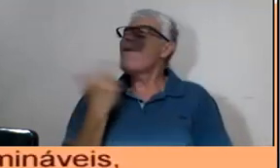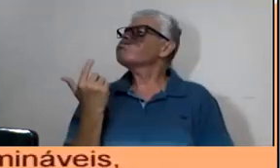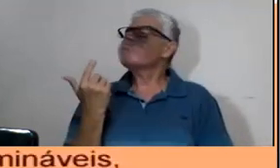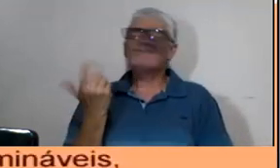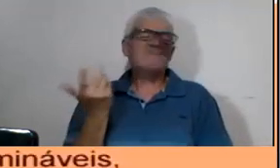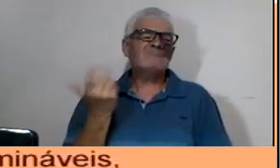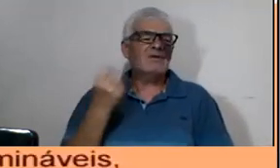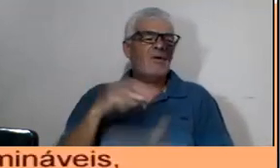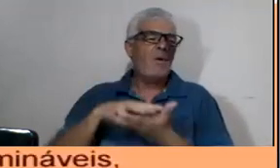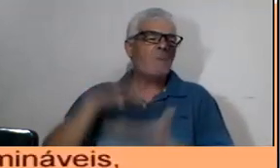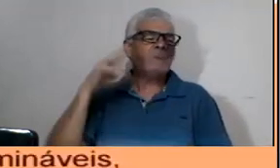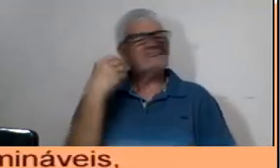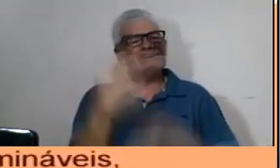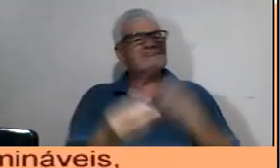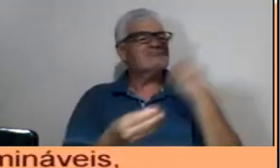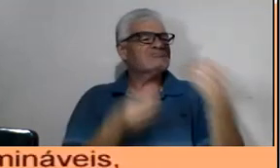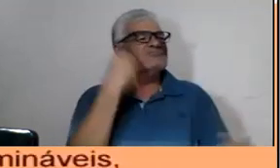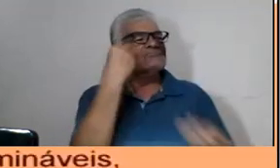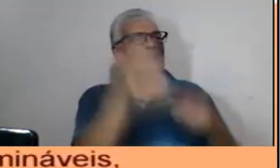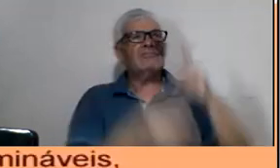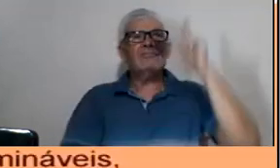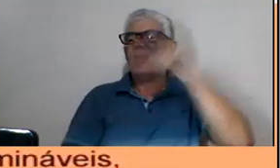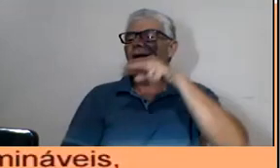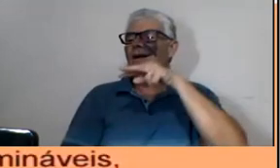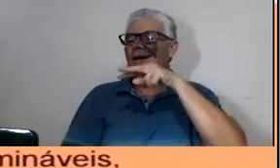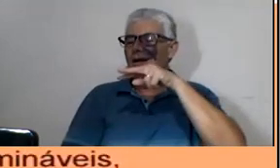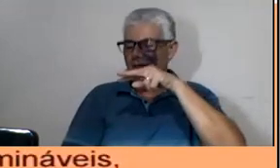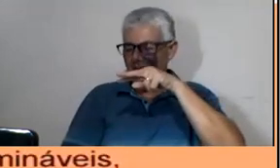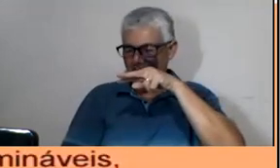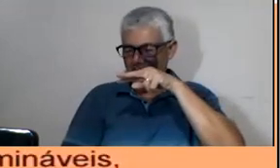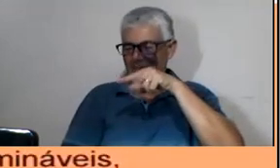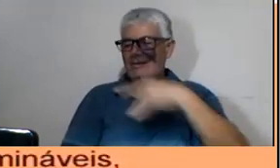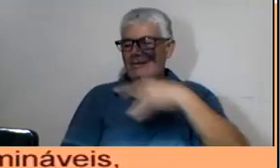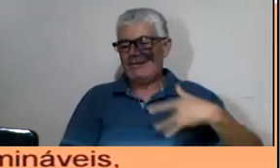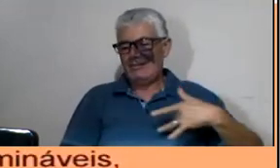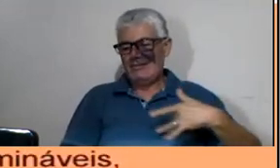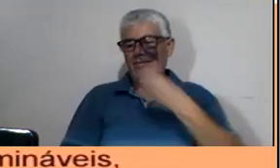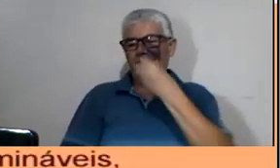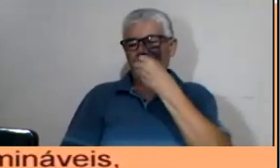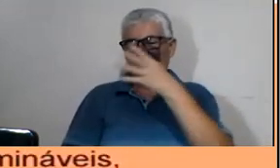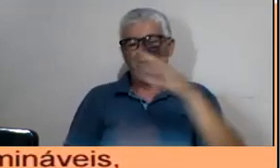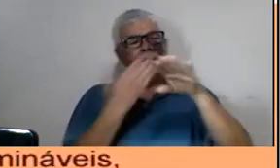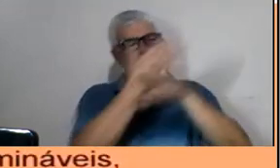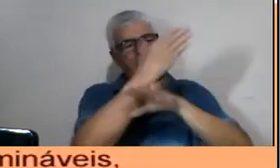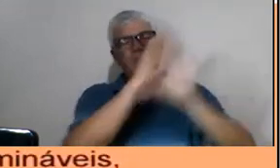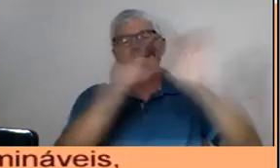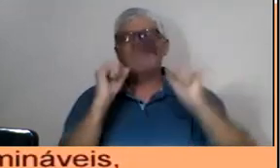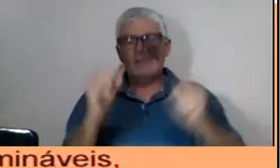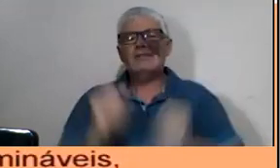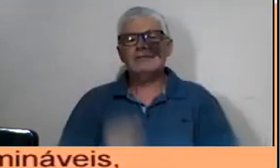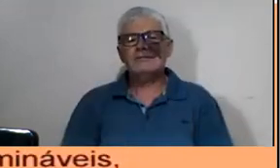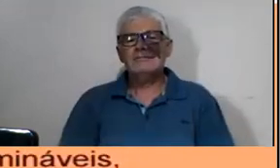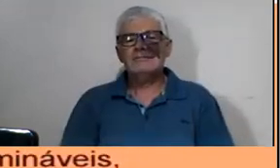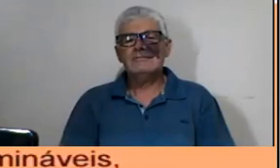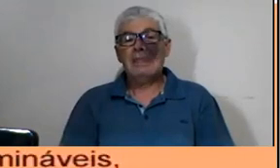judeu. E ele, além de liberar os judeus que quisessem ir para essa